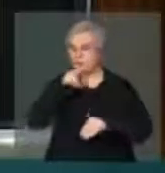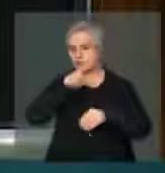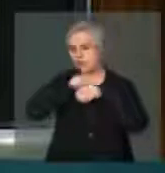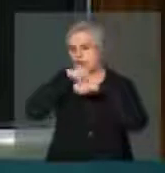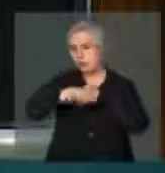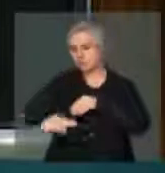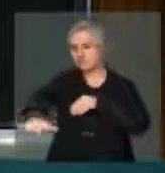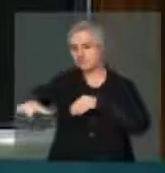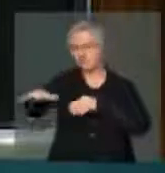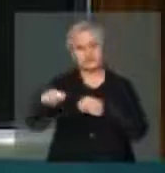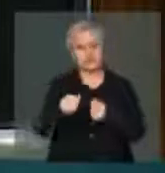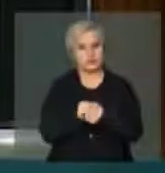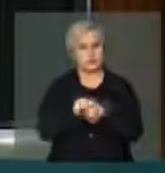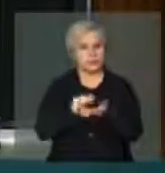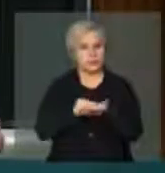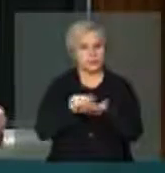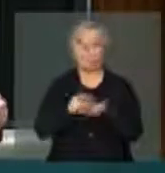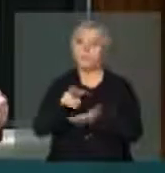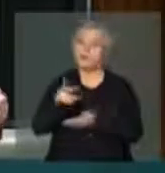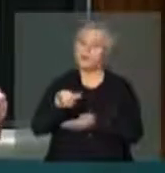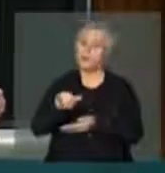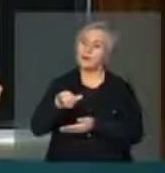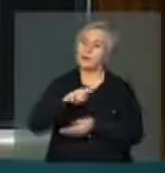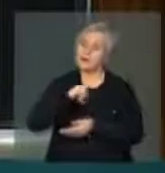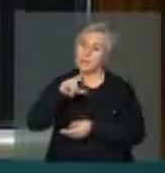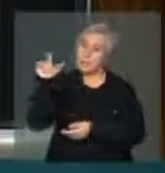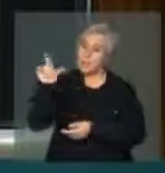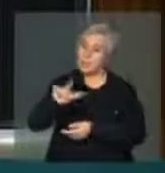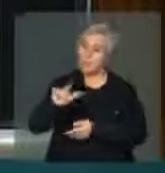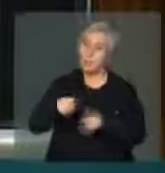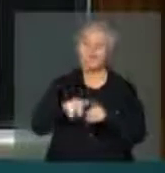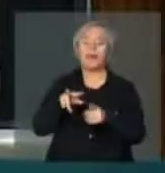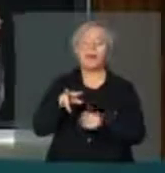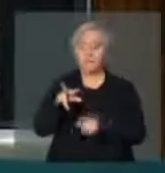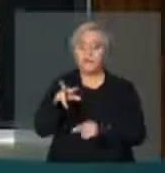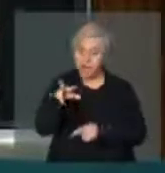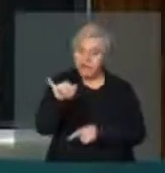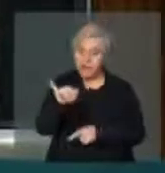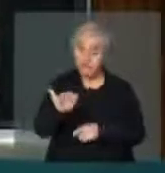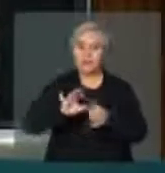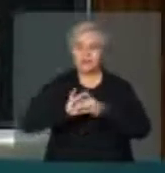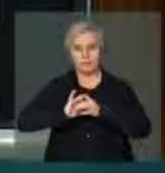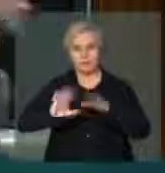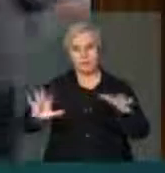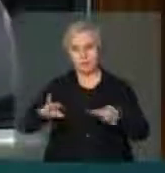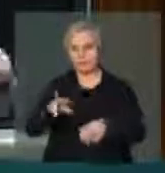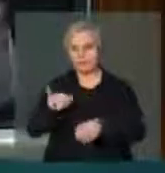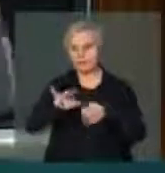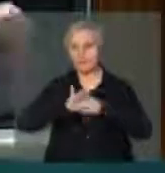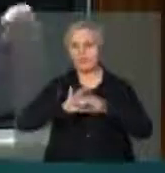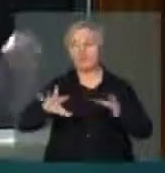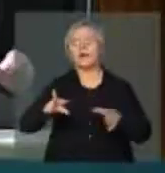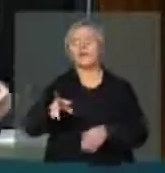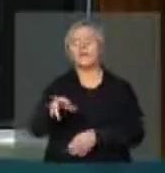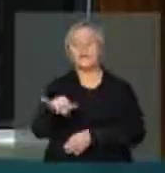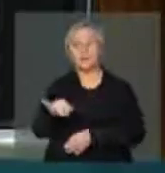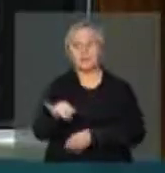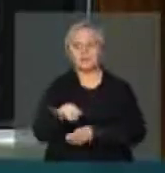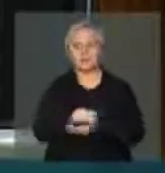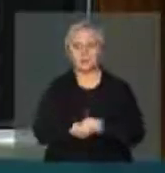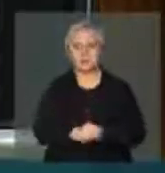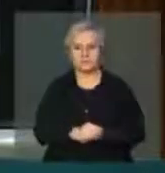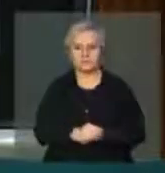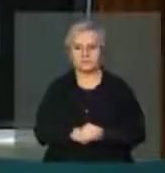deste último, permitirá, eu escrevi aqui permitiria, mas não é permitiria não, permitirá, porque isso